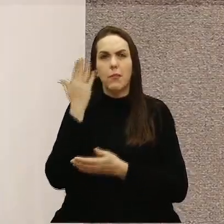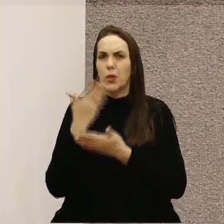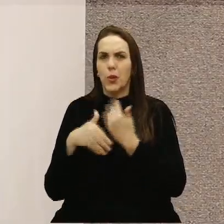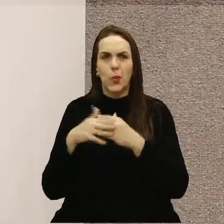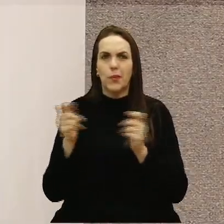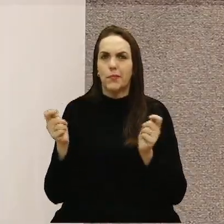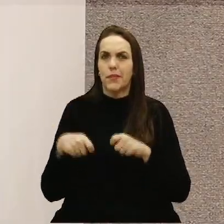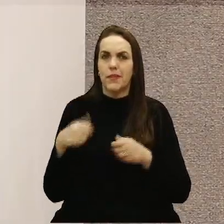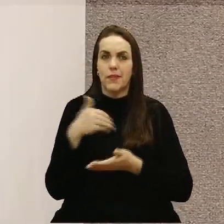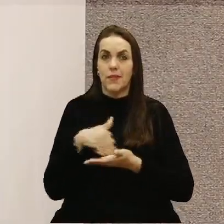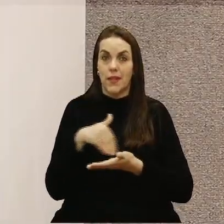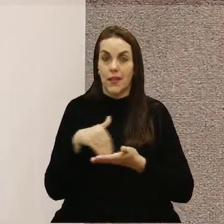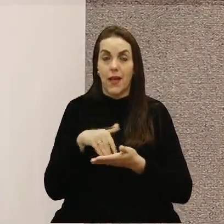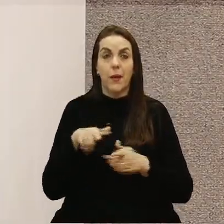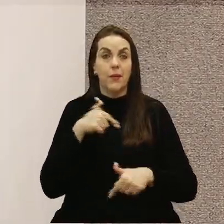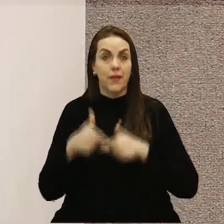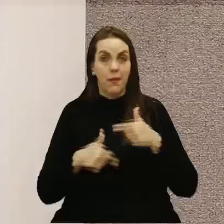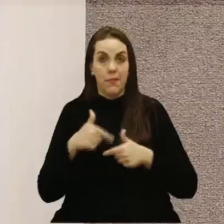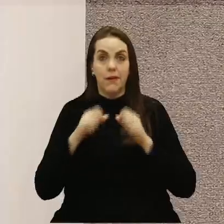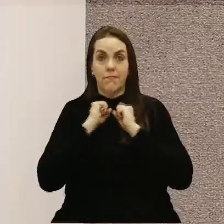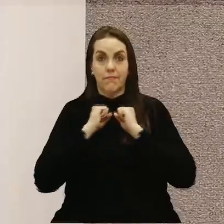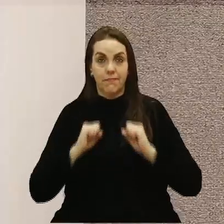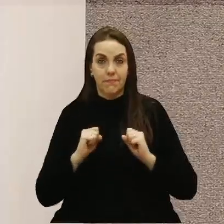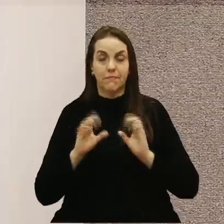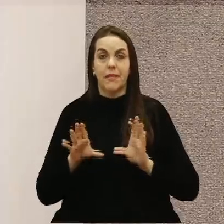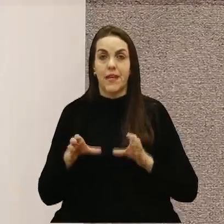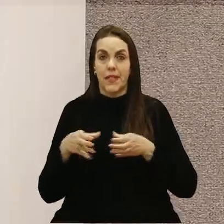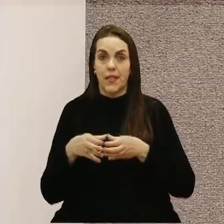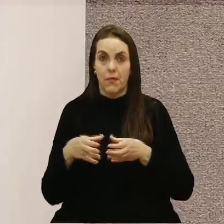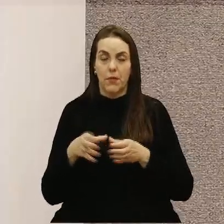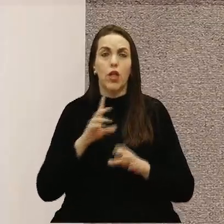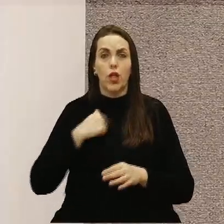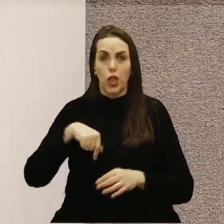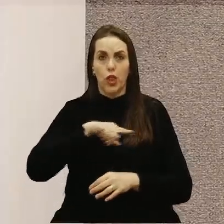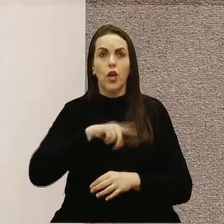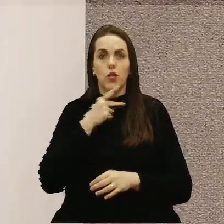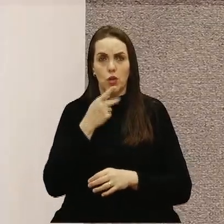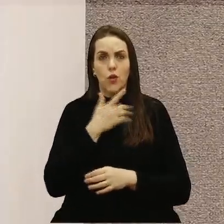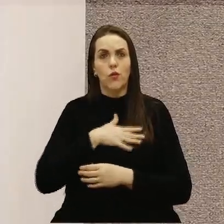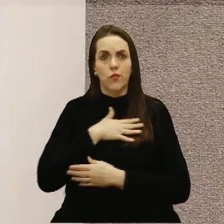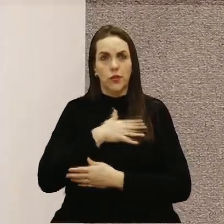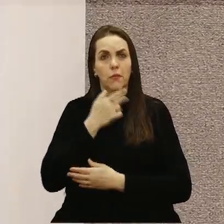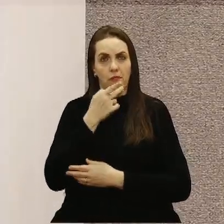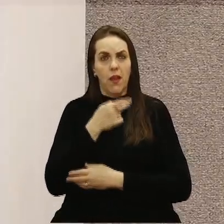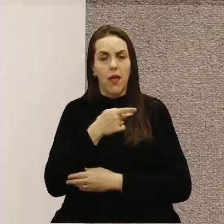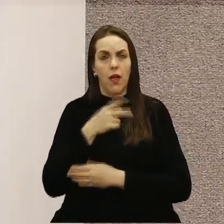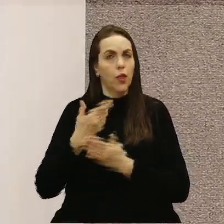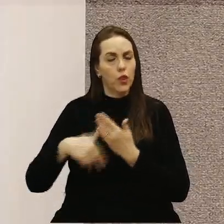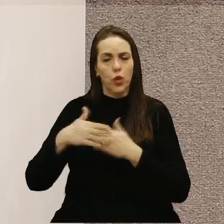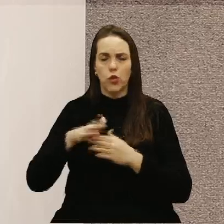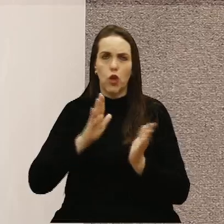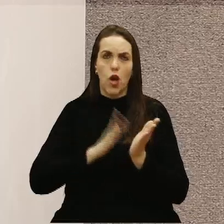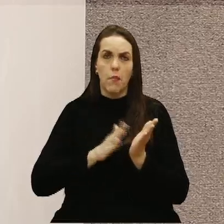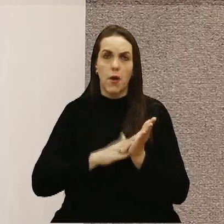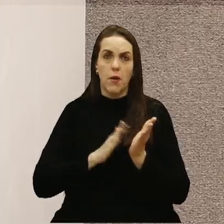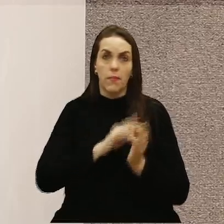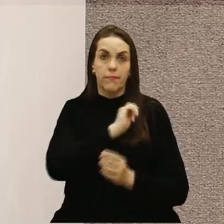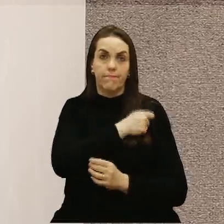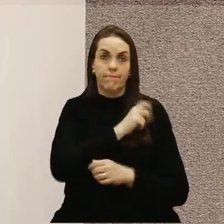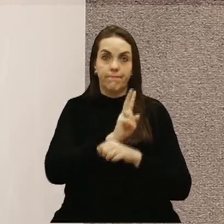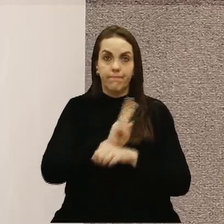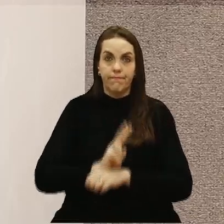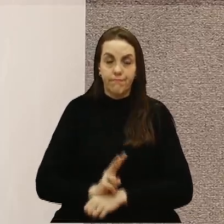secretário, de quem está na secretaria, e a gente gosta de enfatizar, né? Nessa casa a gente é muito cobrado pelas pessoas para fiscalizar, e é nossa função principal